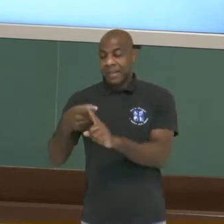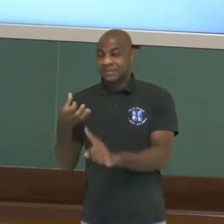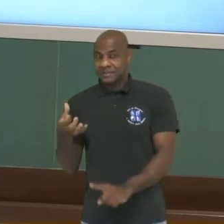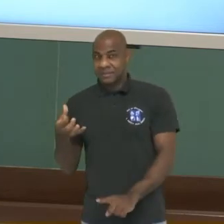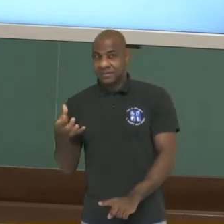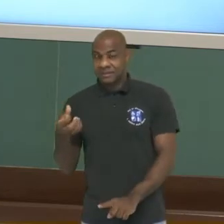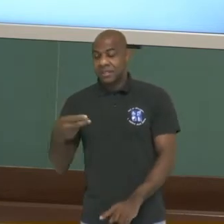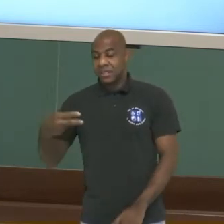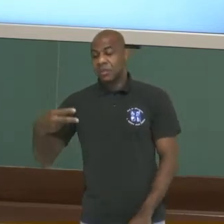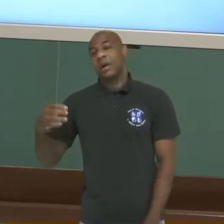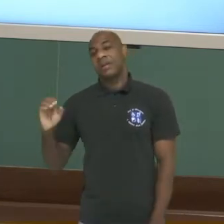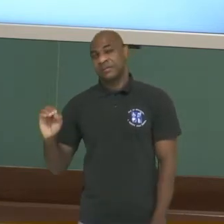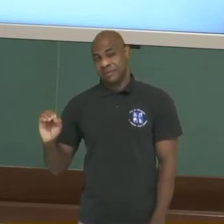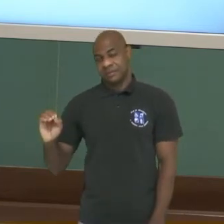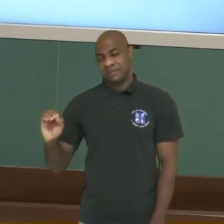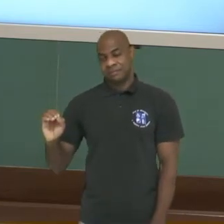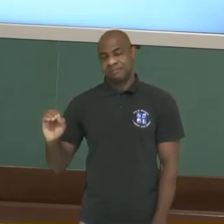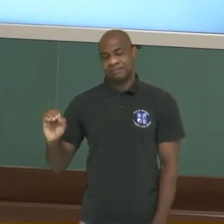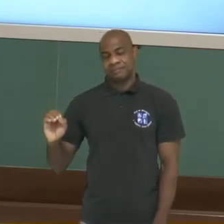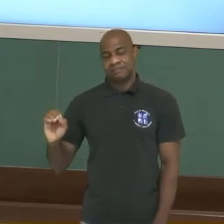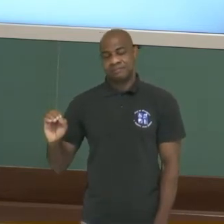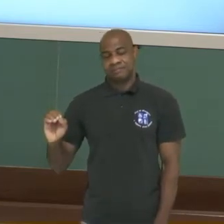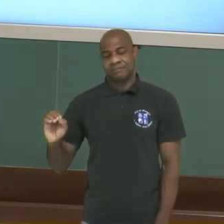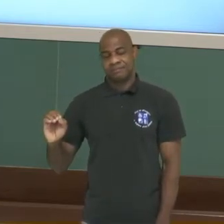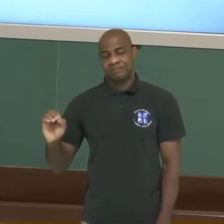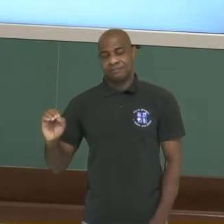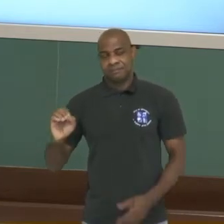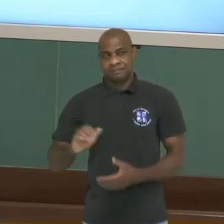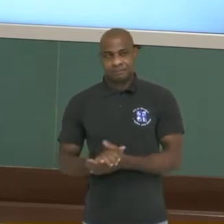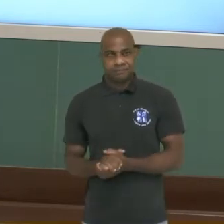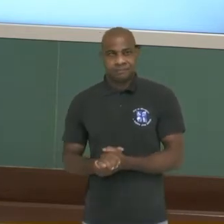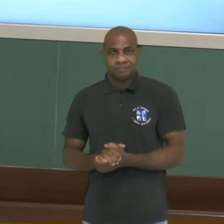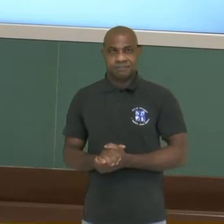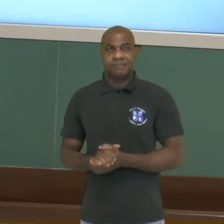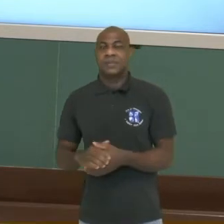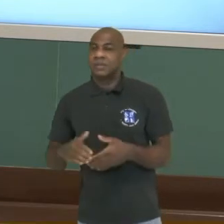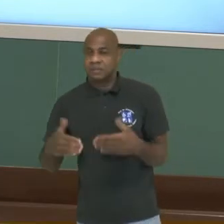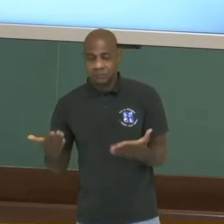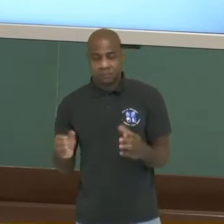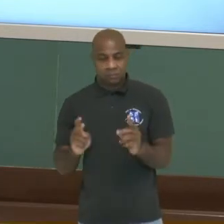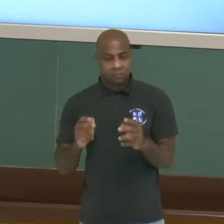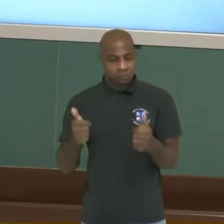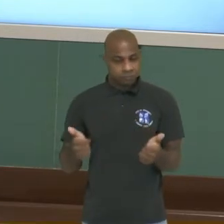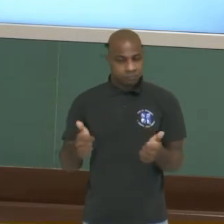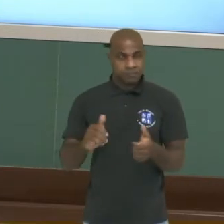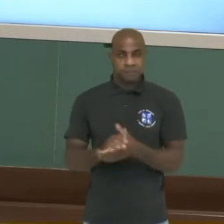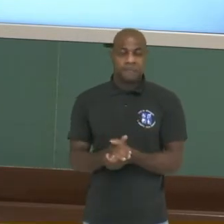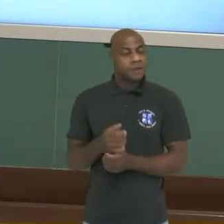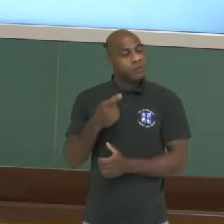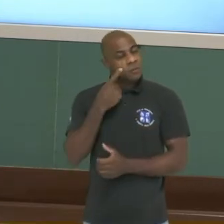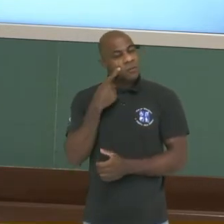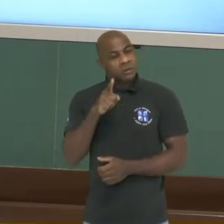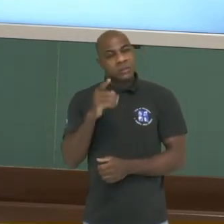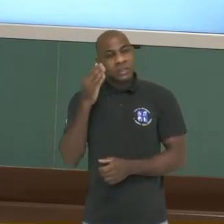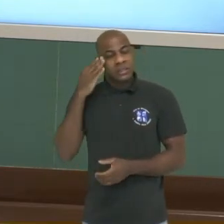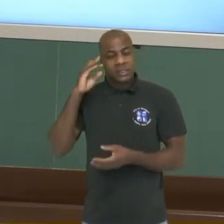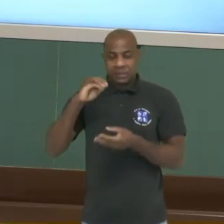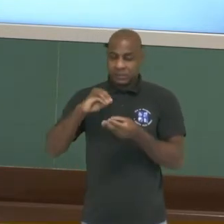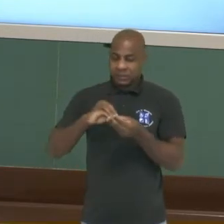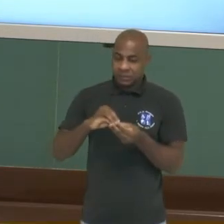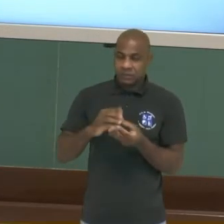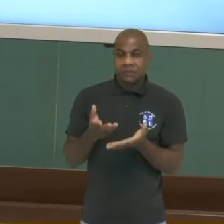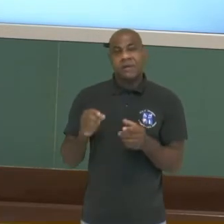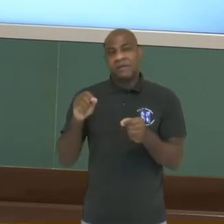6 igual a 0, que era a equação da reta procurada. Tudo bem? Vamos ver se vocês entenderam